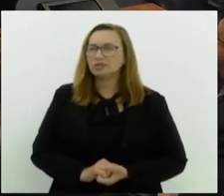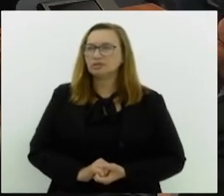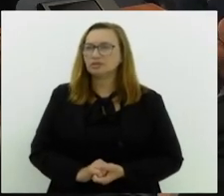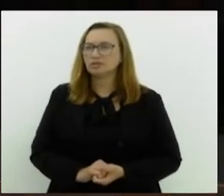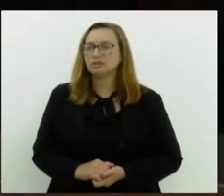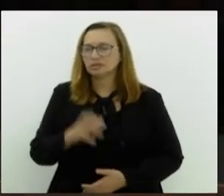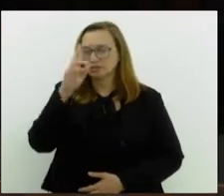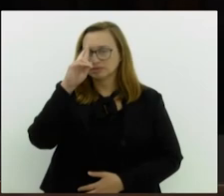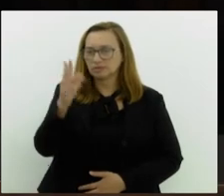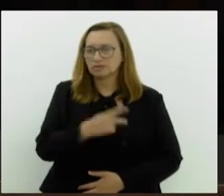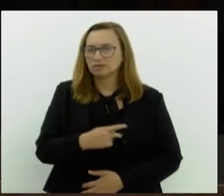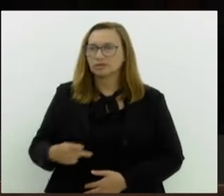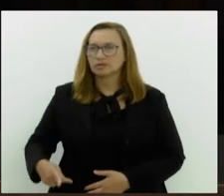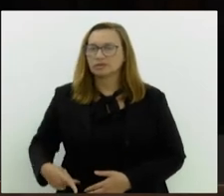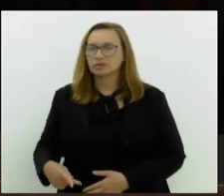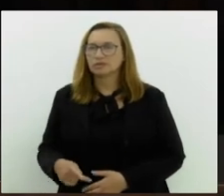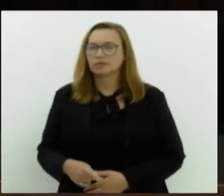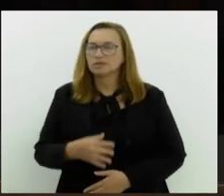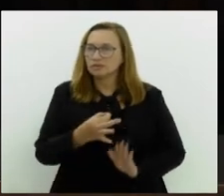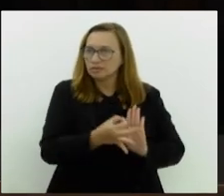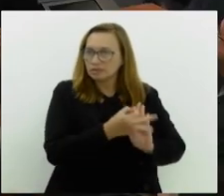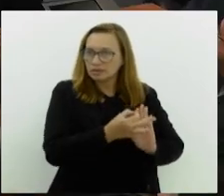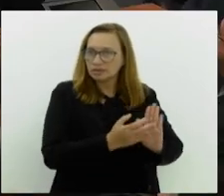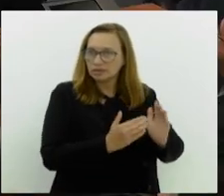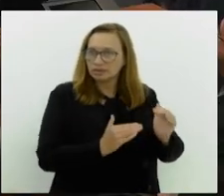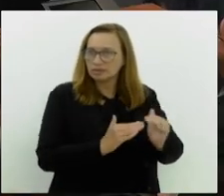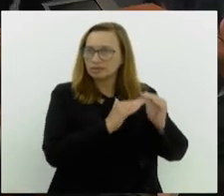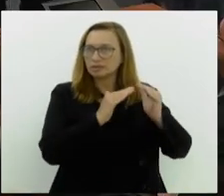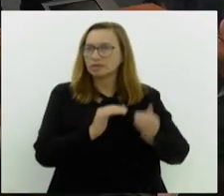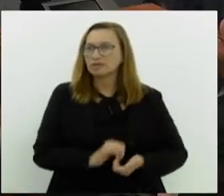Senhora presidenta, meu parecer é favorável.